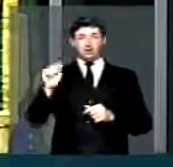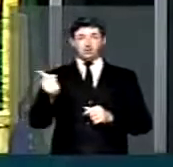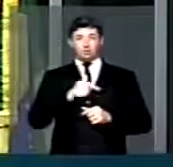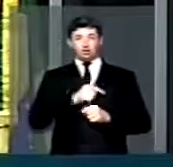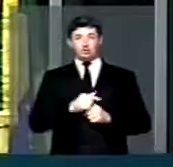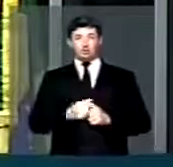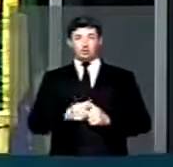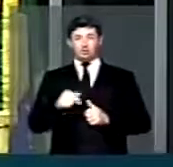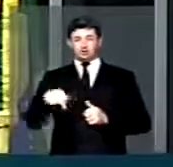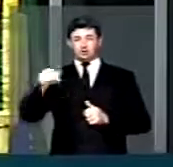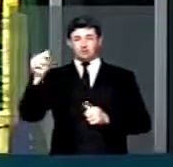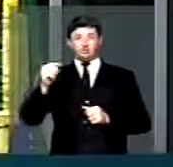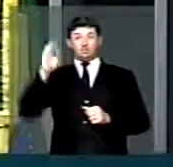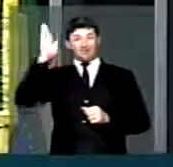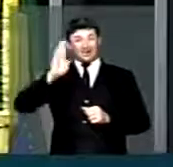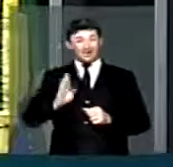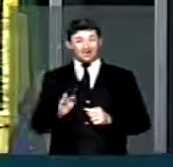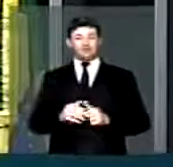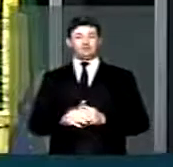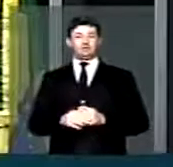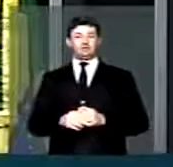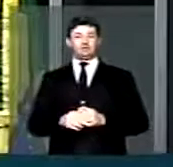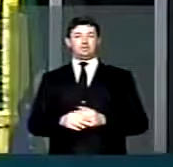que nós. O Brasil